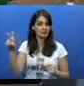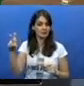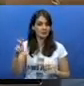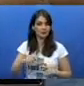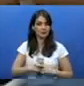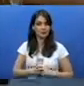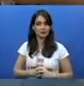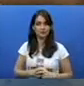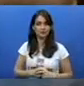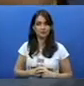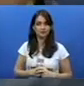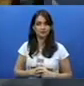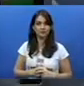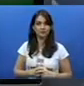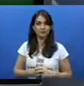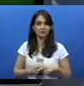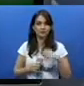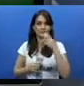65, tá?